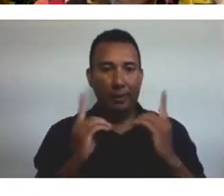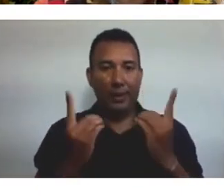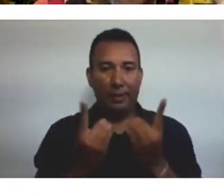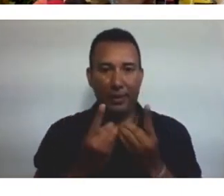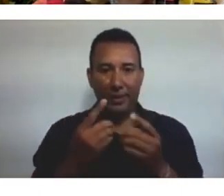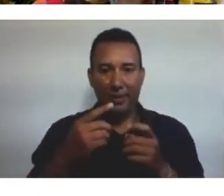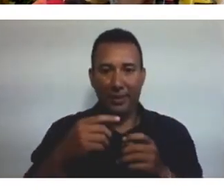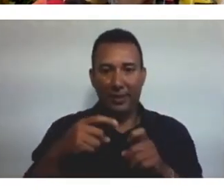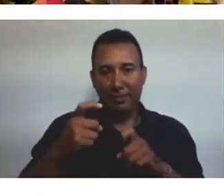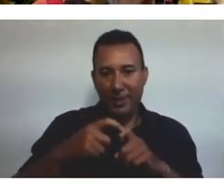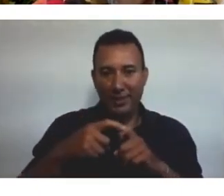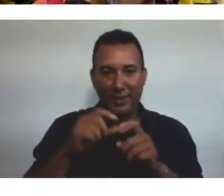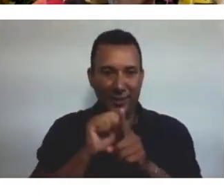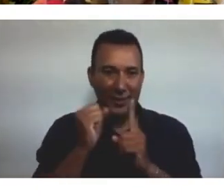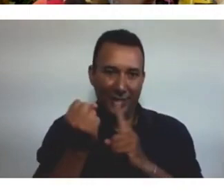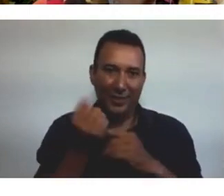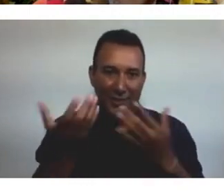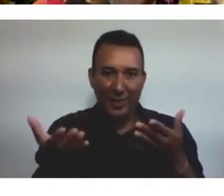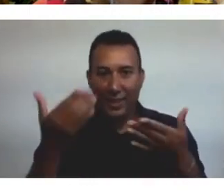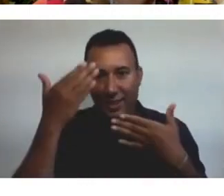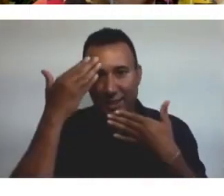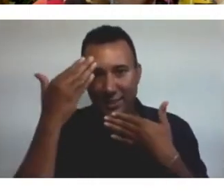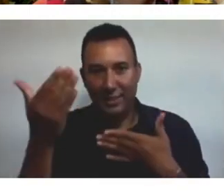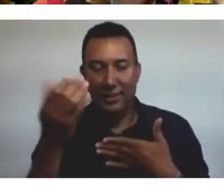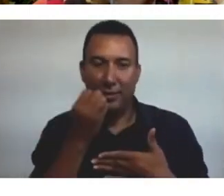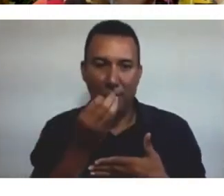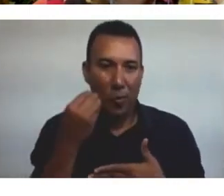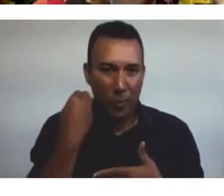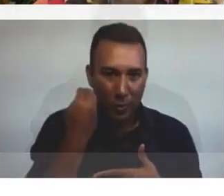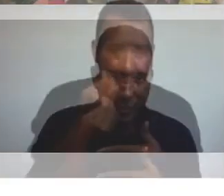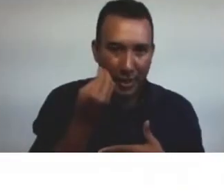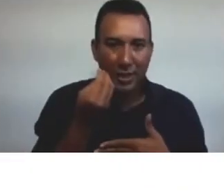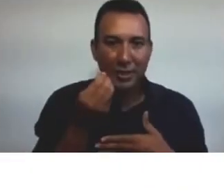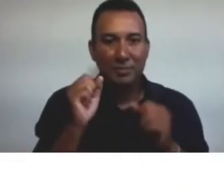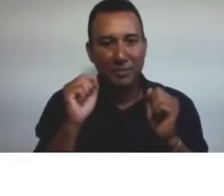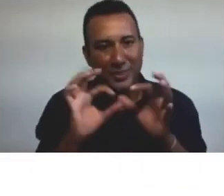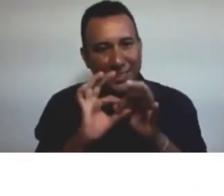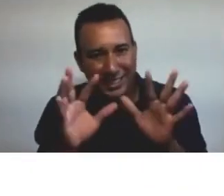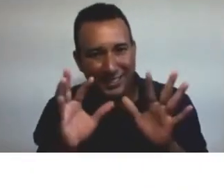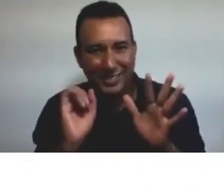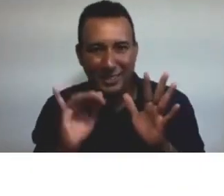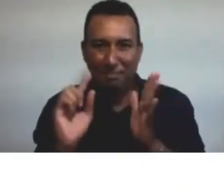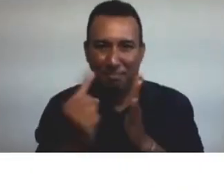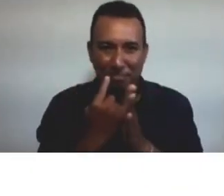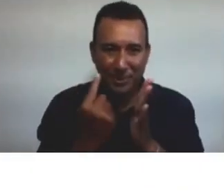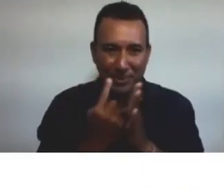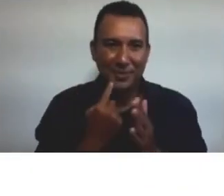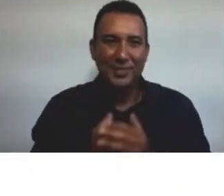Social. Eu agradeço a oportunidade e fico disponível para perguntas.